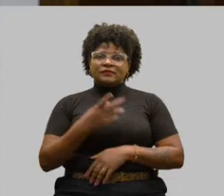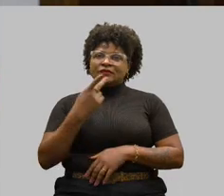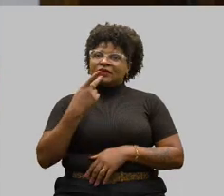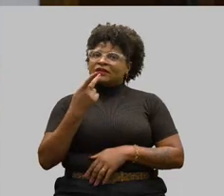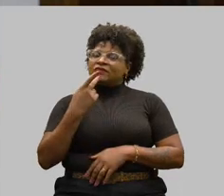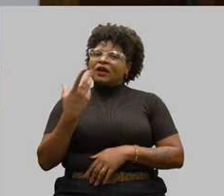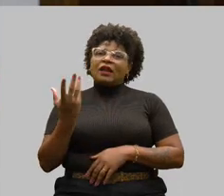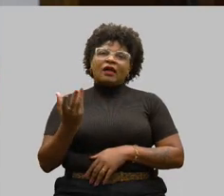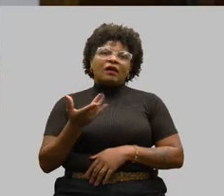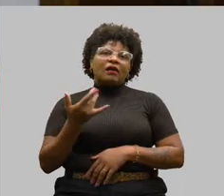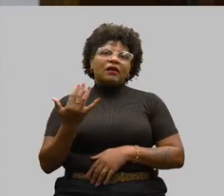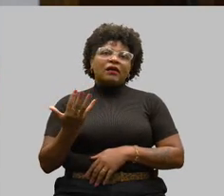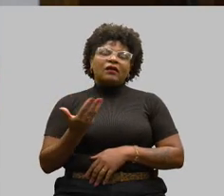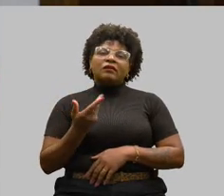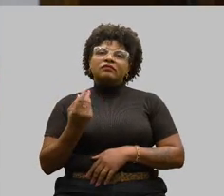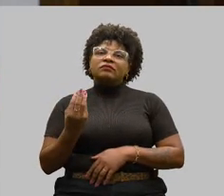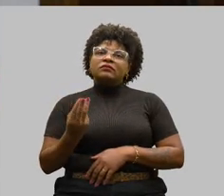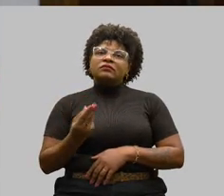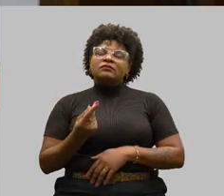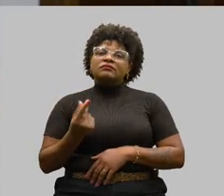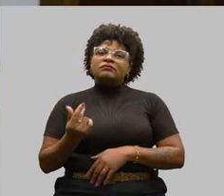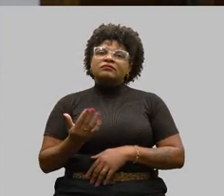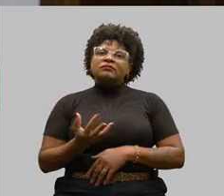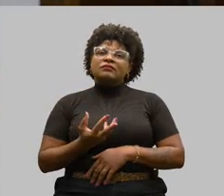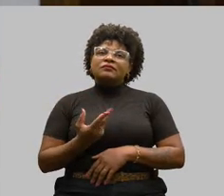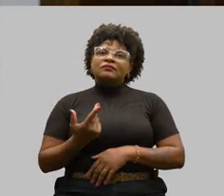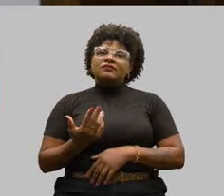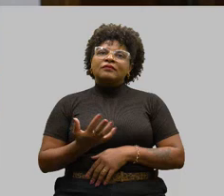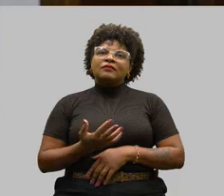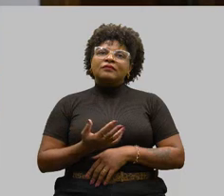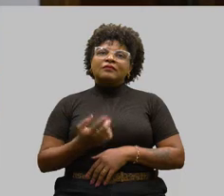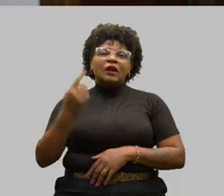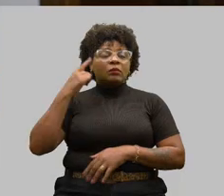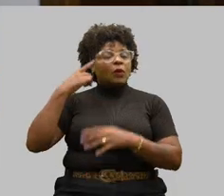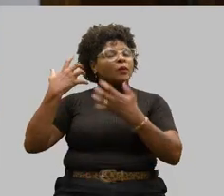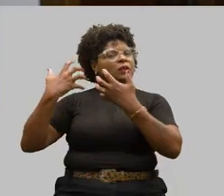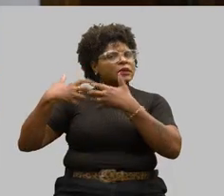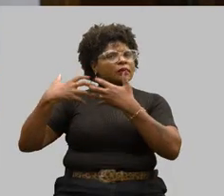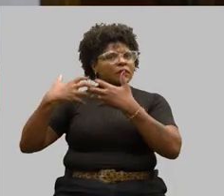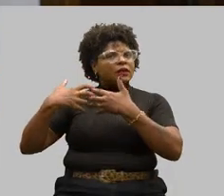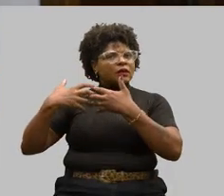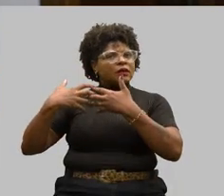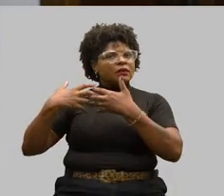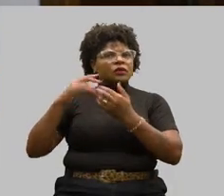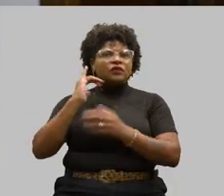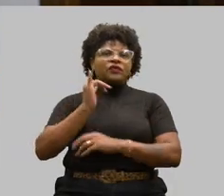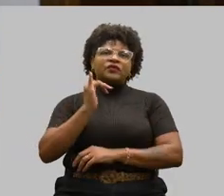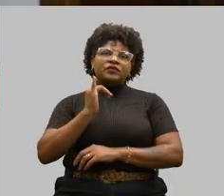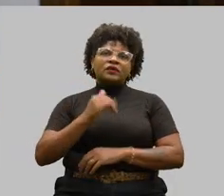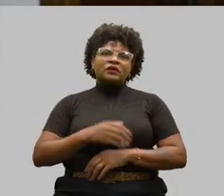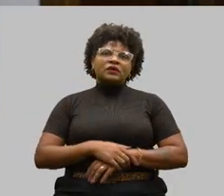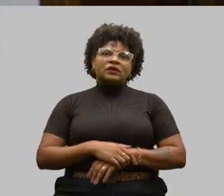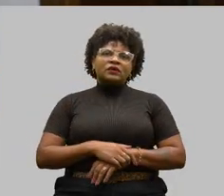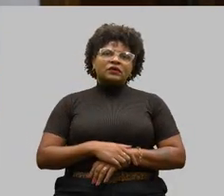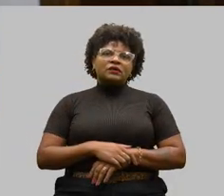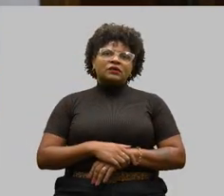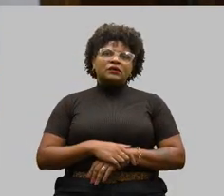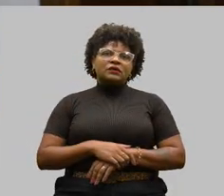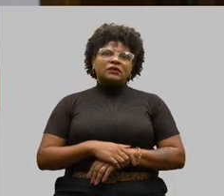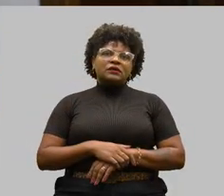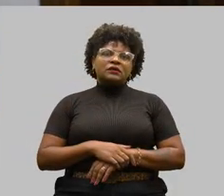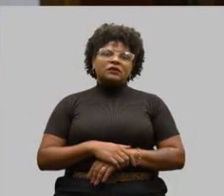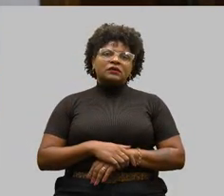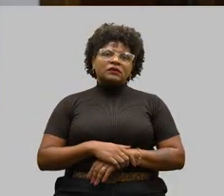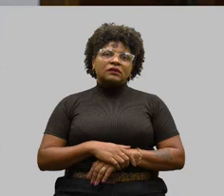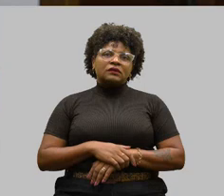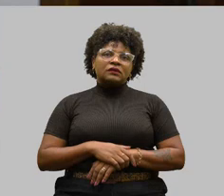assim é só no meu pensamento aqui que eu vou dizer bom só